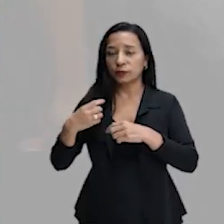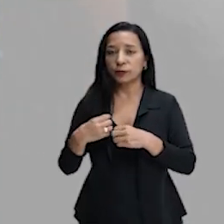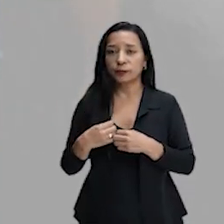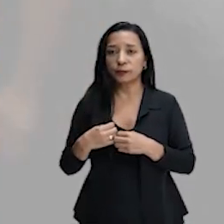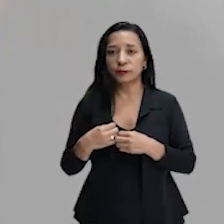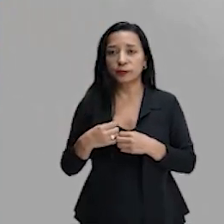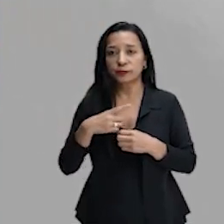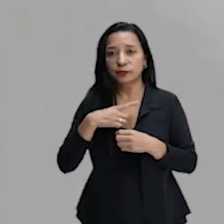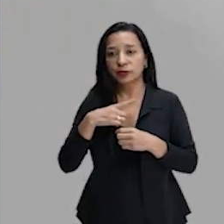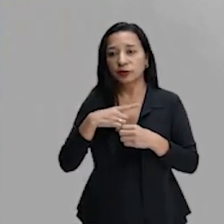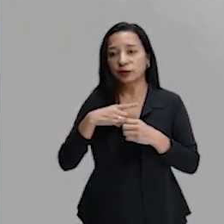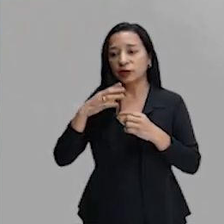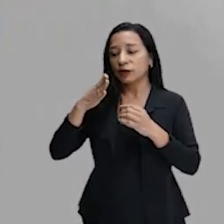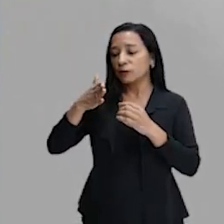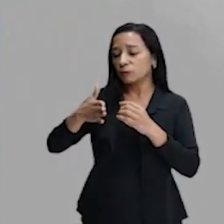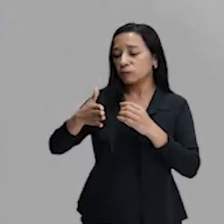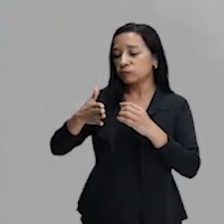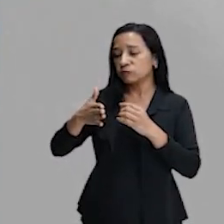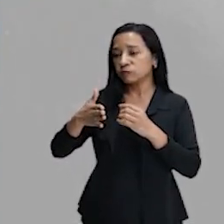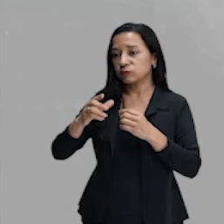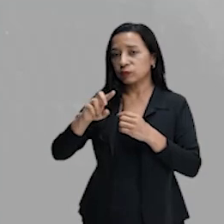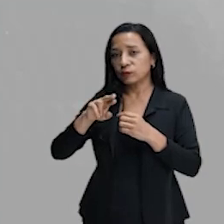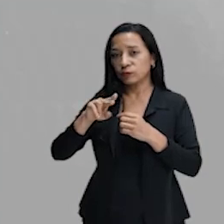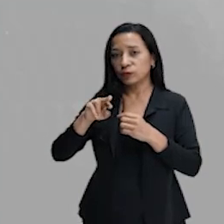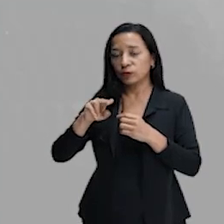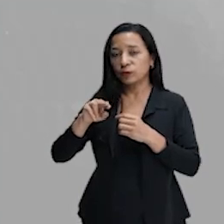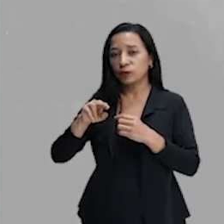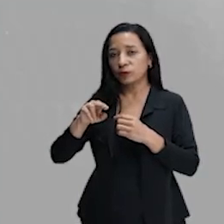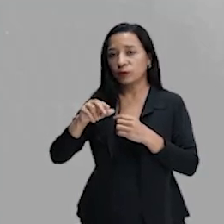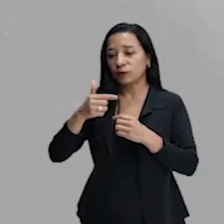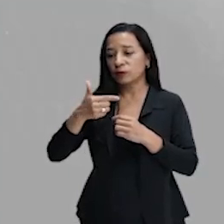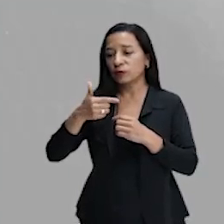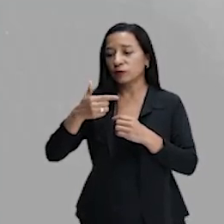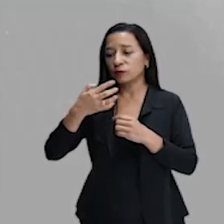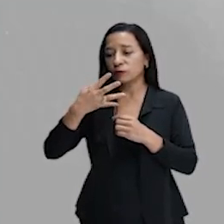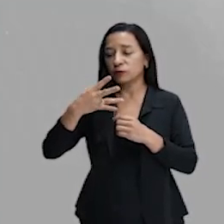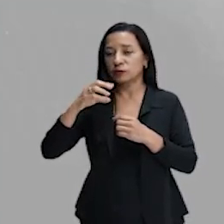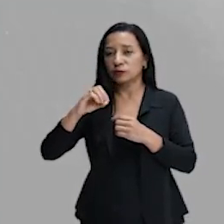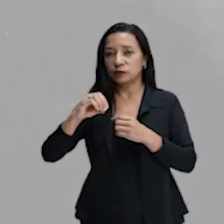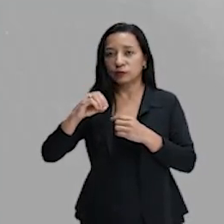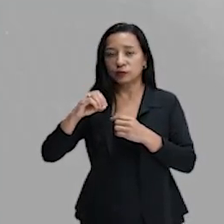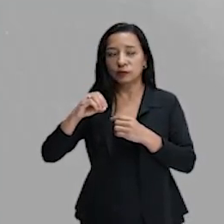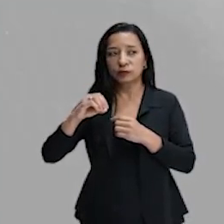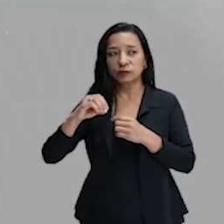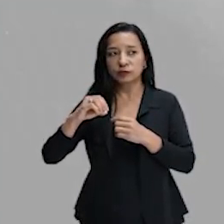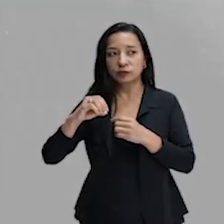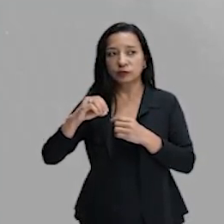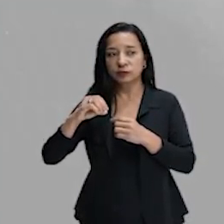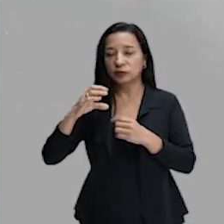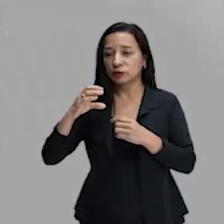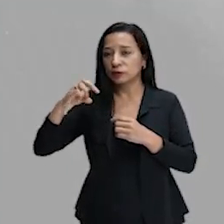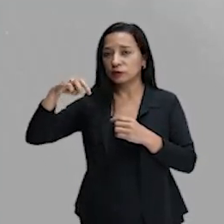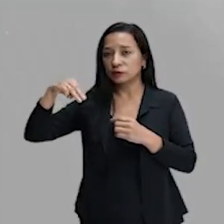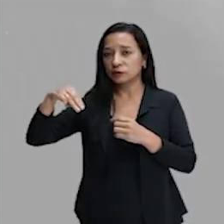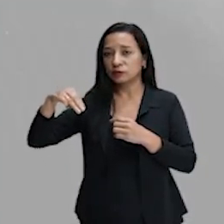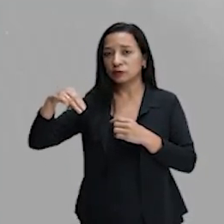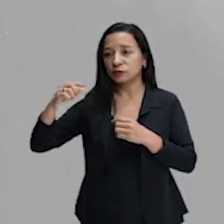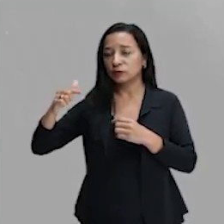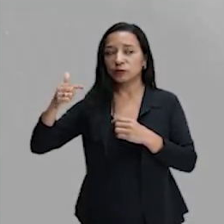tem que a área lateral vai ser igual a 240 cm